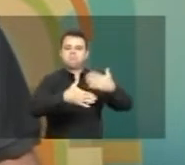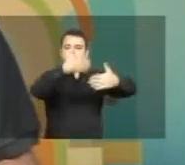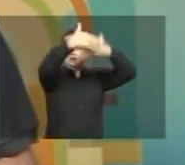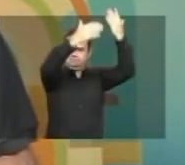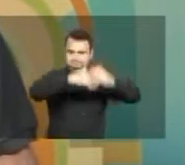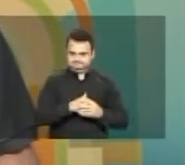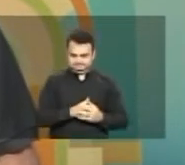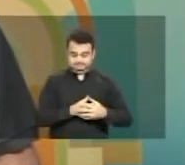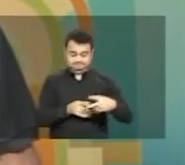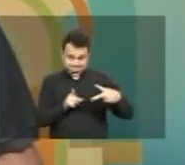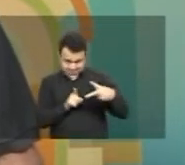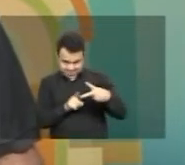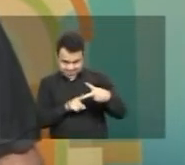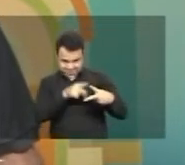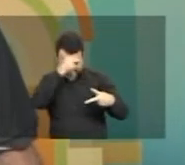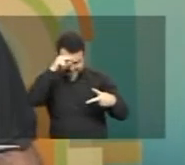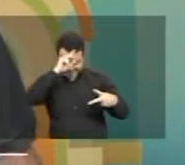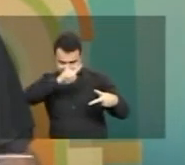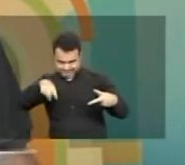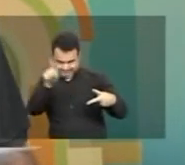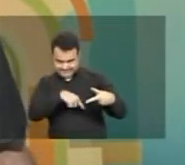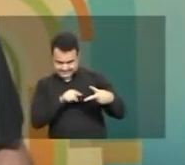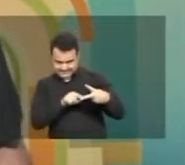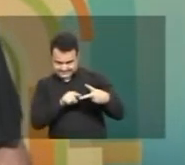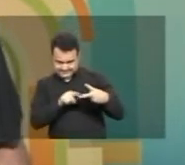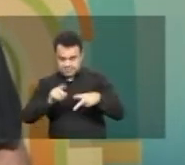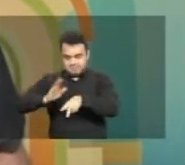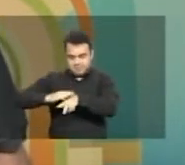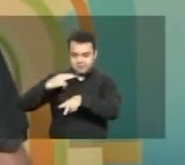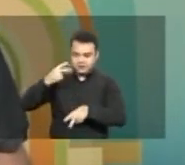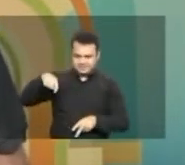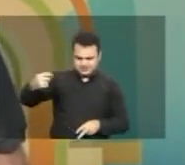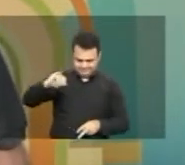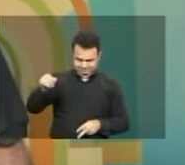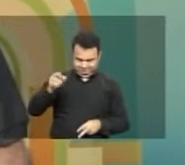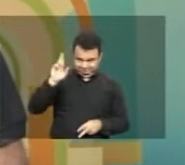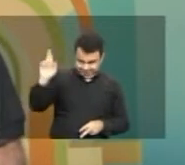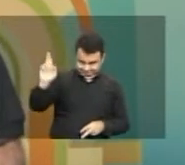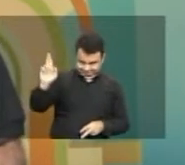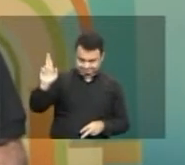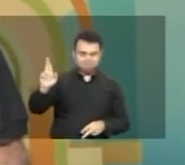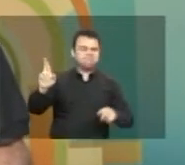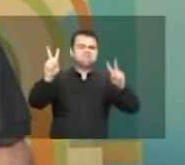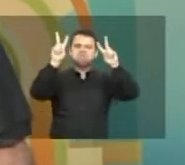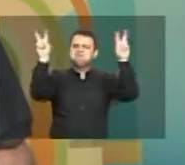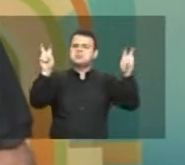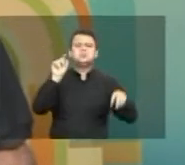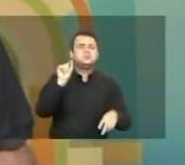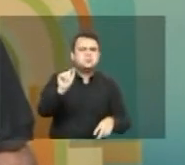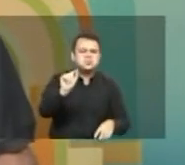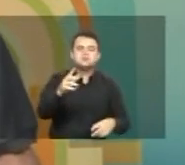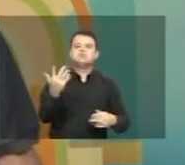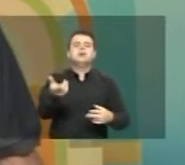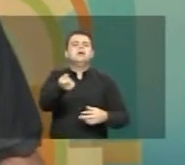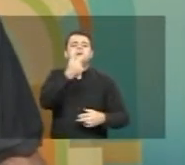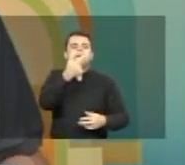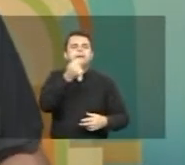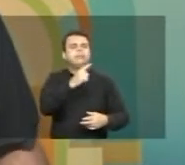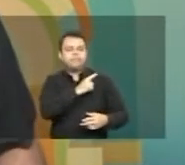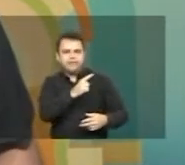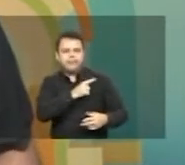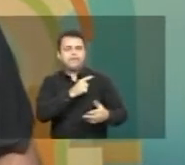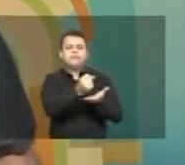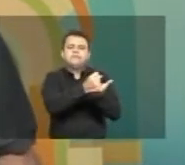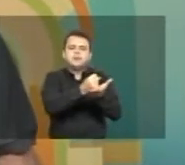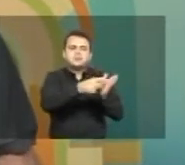o segundo da pauta está relacionado ao projeto de Francisco Júnior do dem a matéria do parlamentar determina a divulgação do